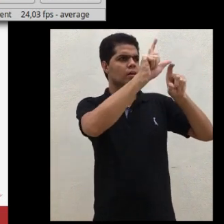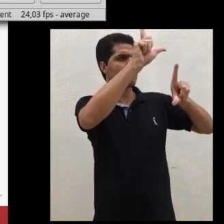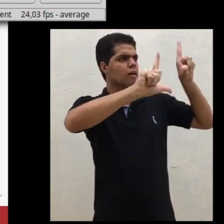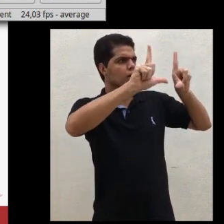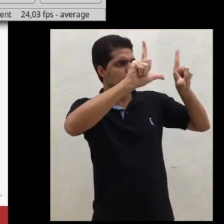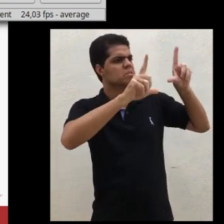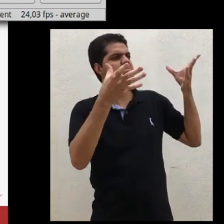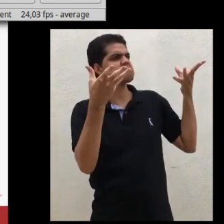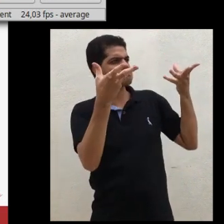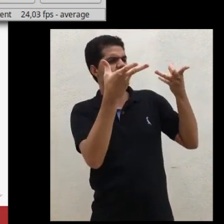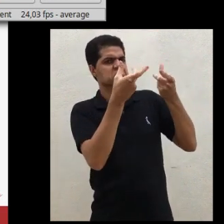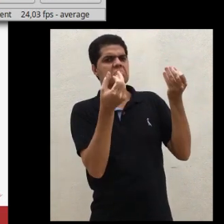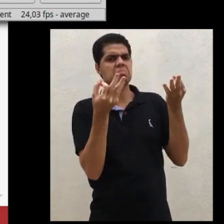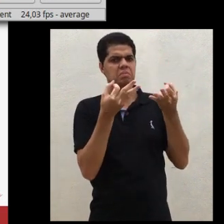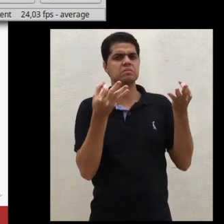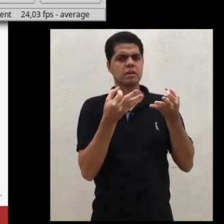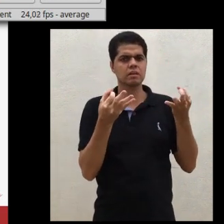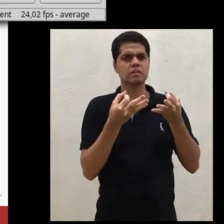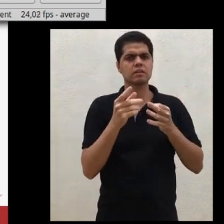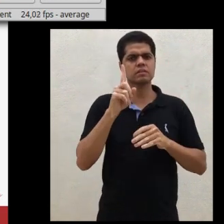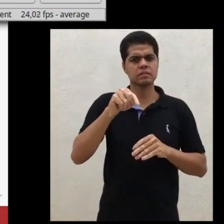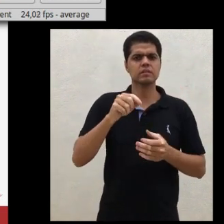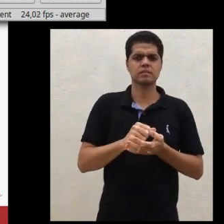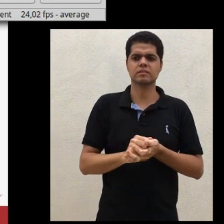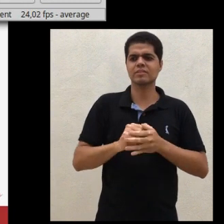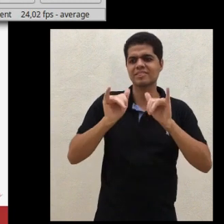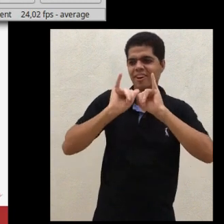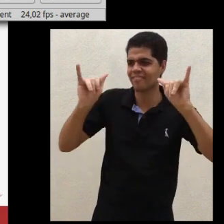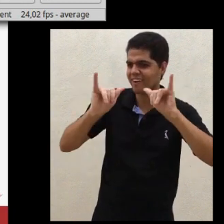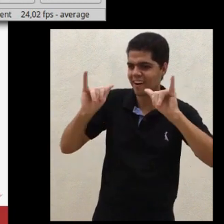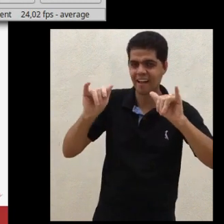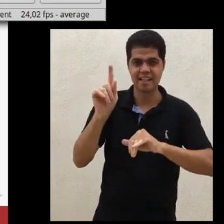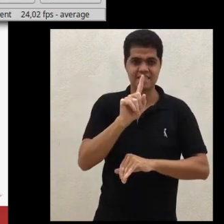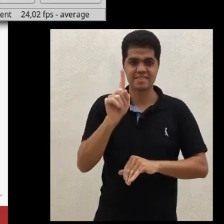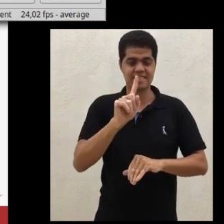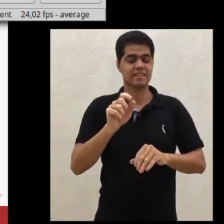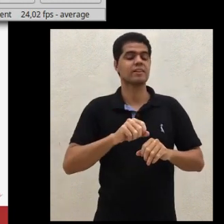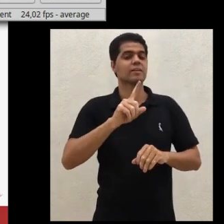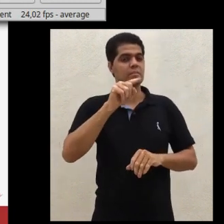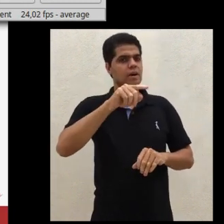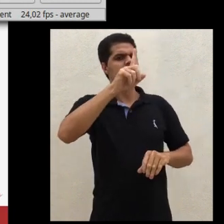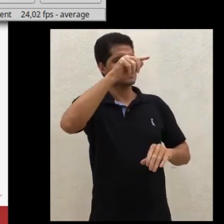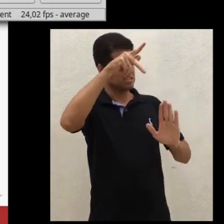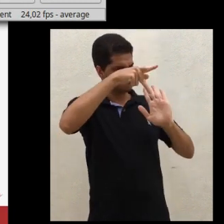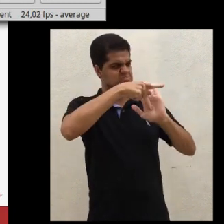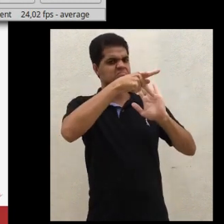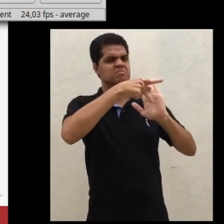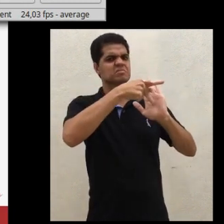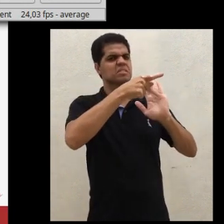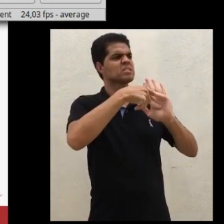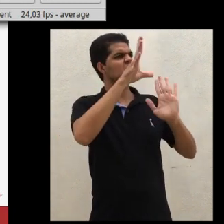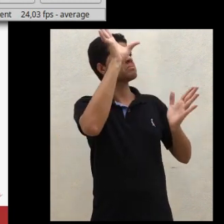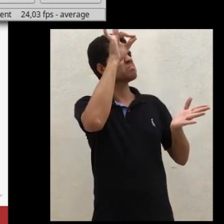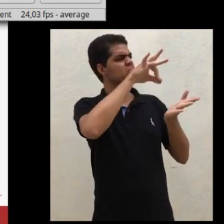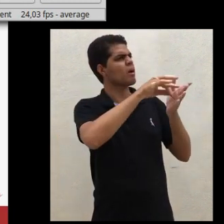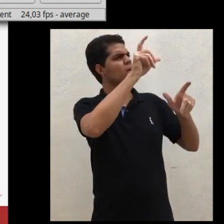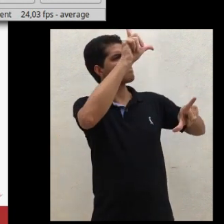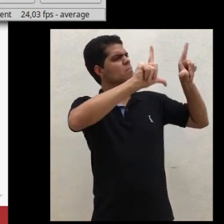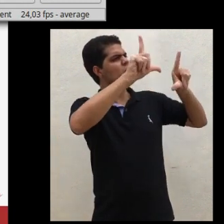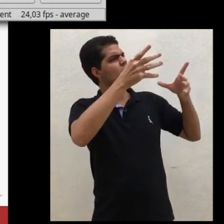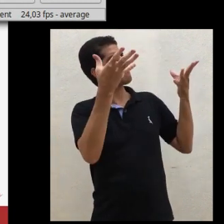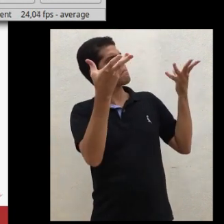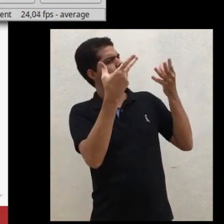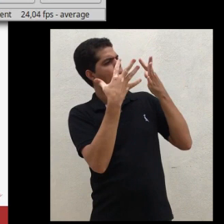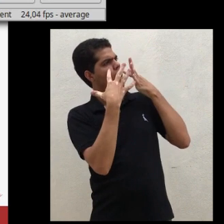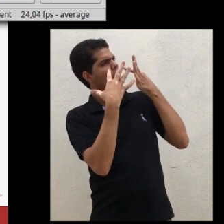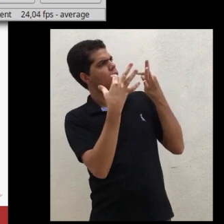é uma TV que a imagem dela tem uma qualidade muito bacana. Né? Não estou fazendo propaganda aqui não, mas realmente chama atenção